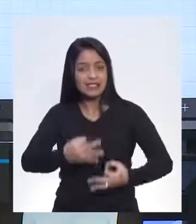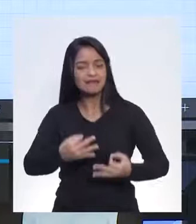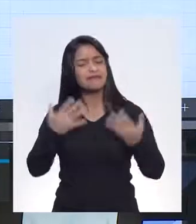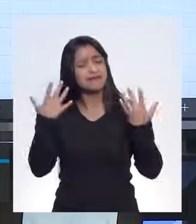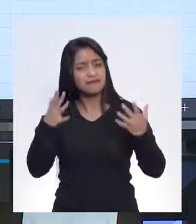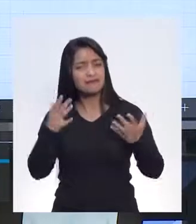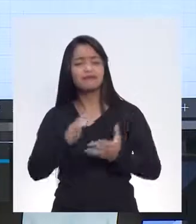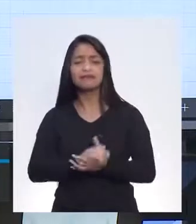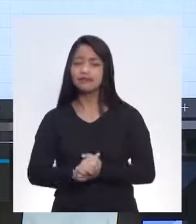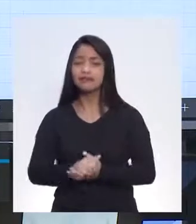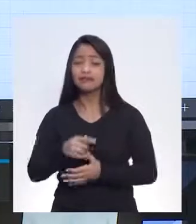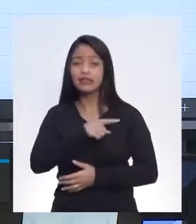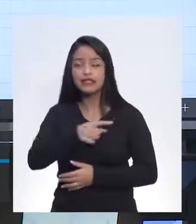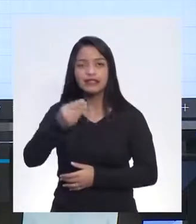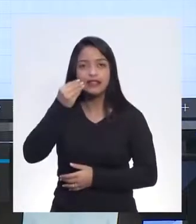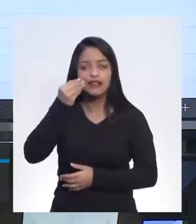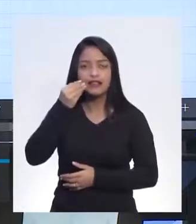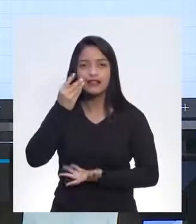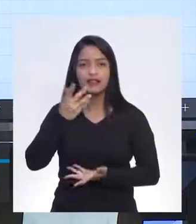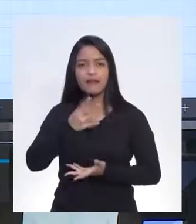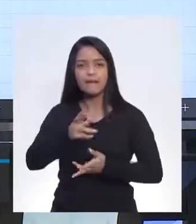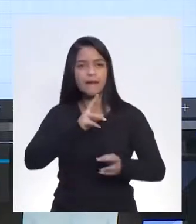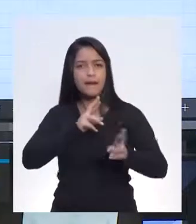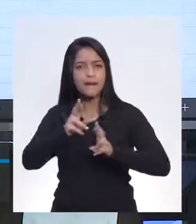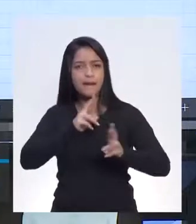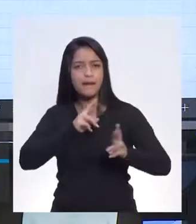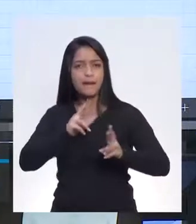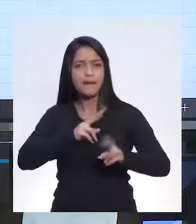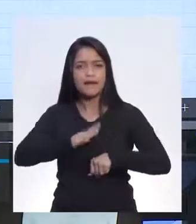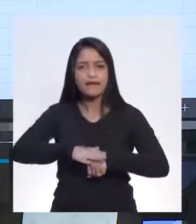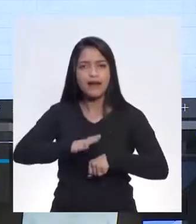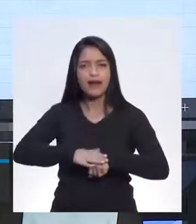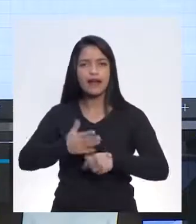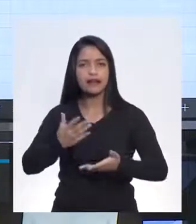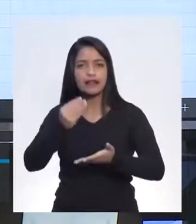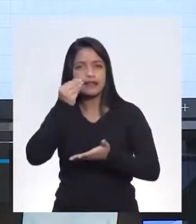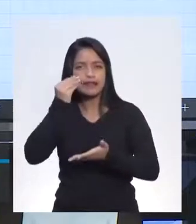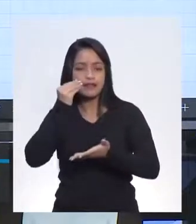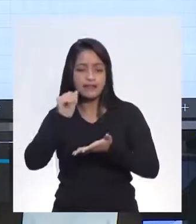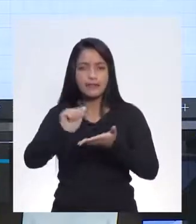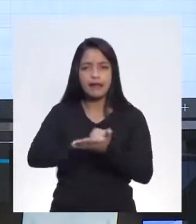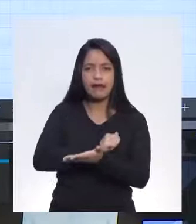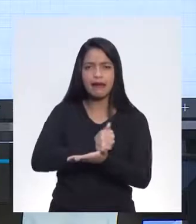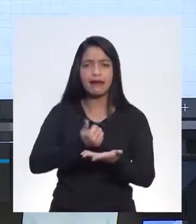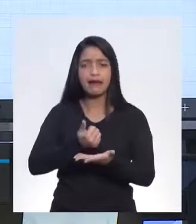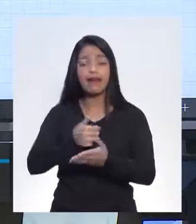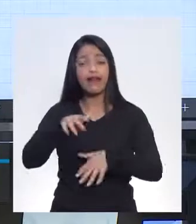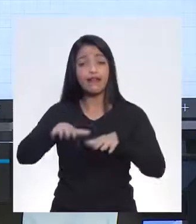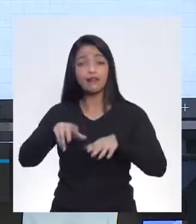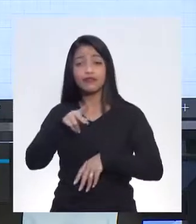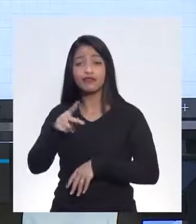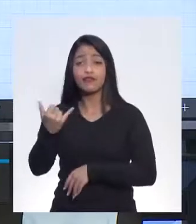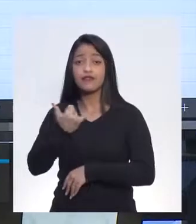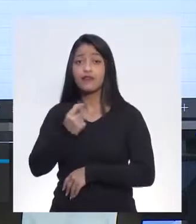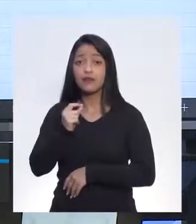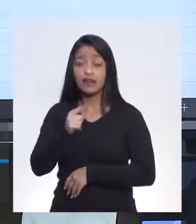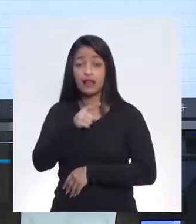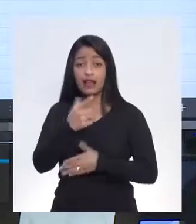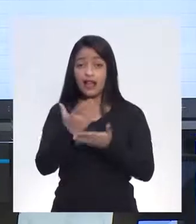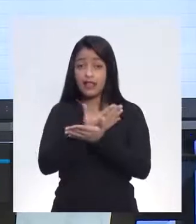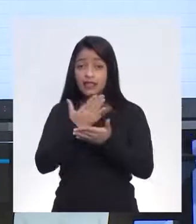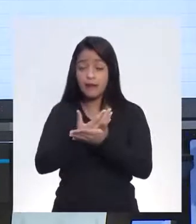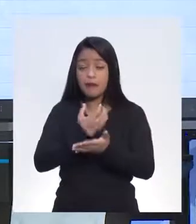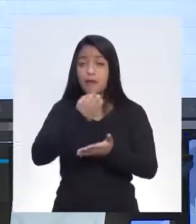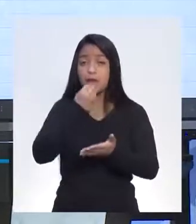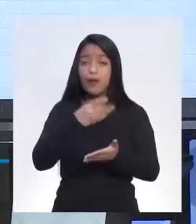do tentar, você enviar suas respostas, aí fazer, né? Apagar, né? Tinha um professor que falava que caderno bom era aquele todo rabiscado,